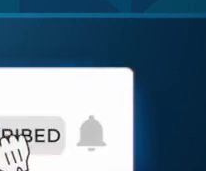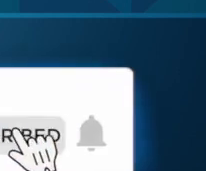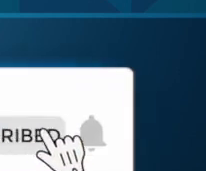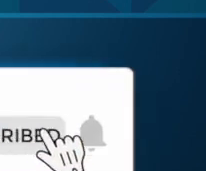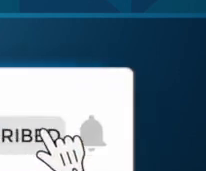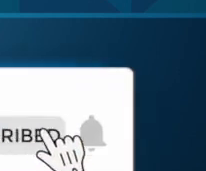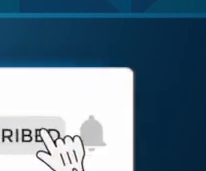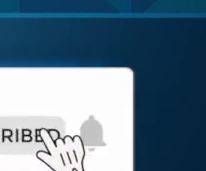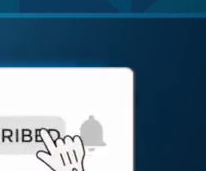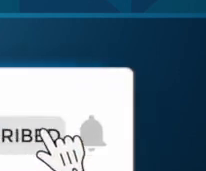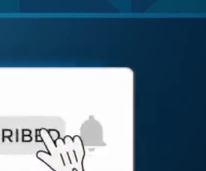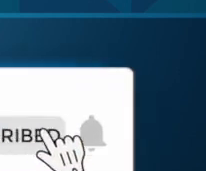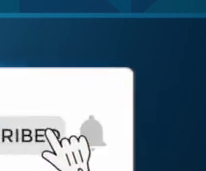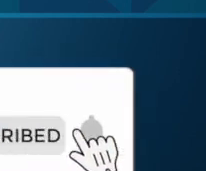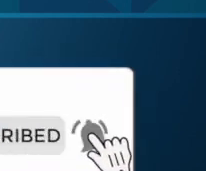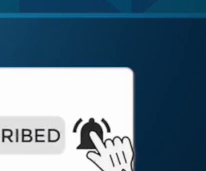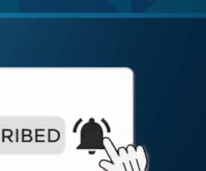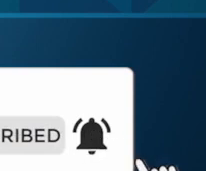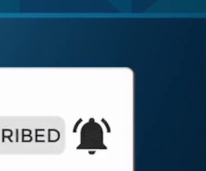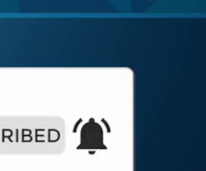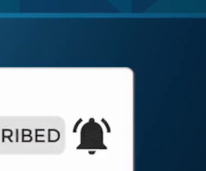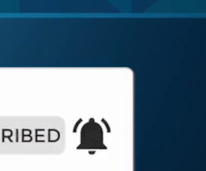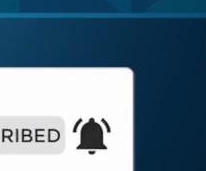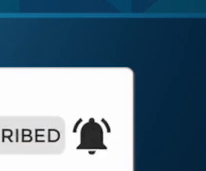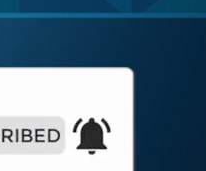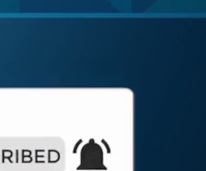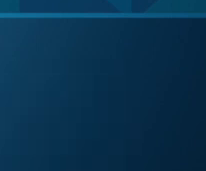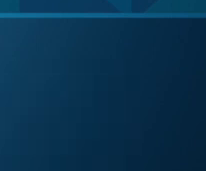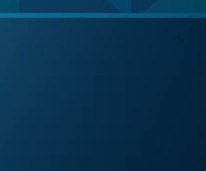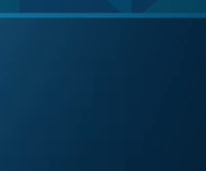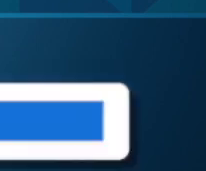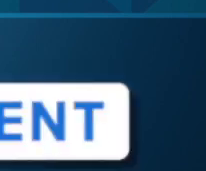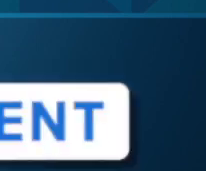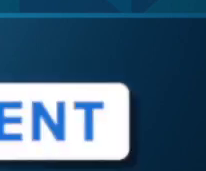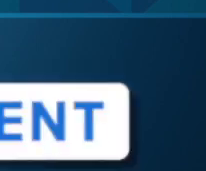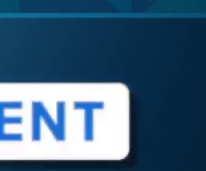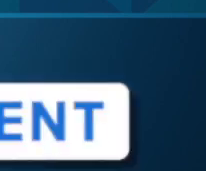inscreva e ha canal RTTL, hanehan botão notificação.